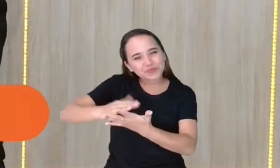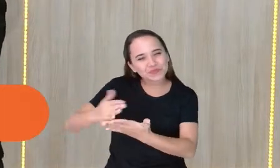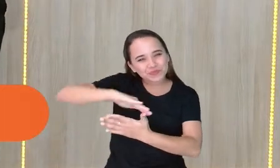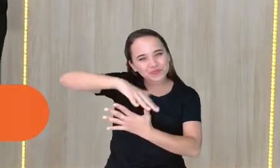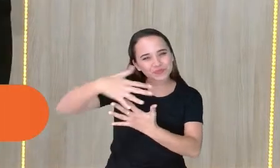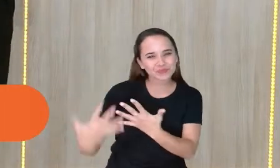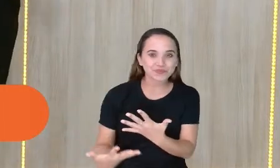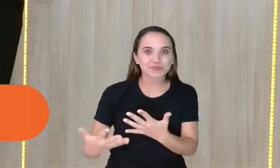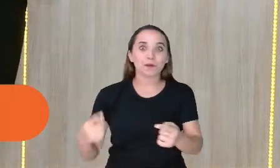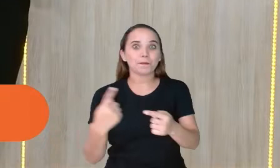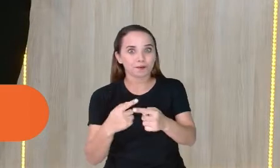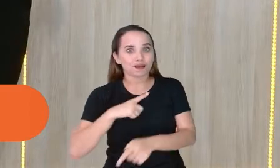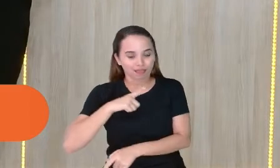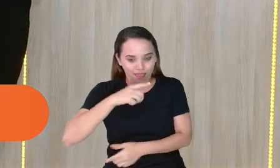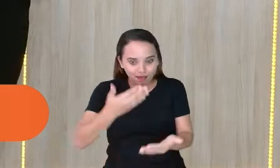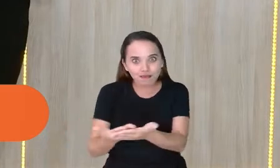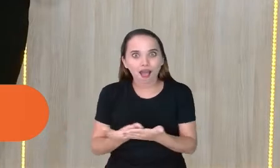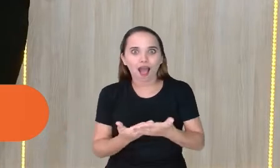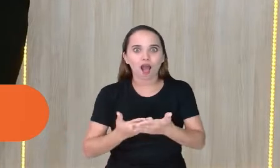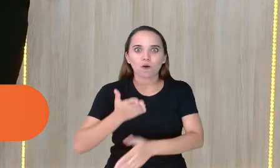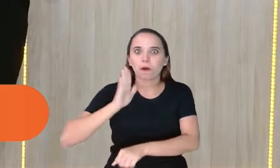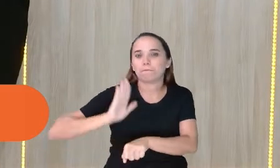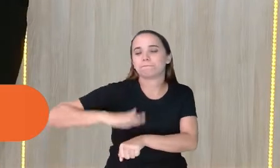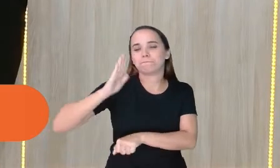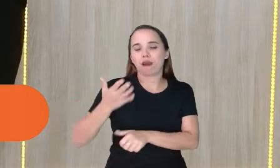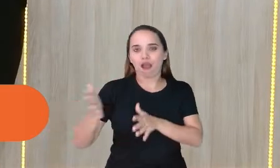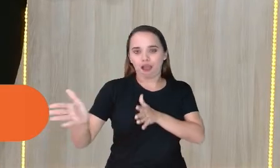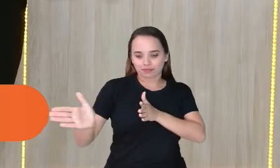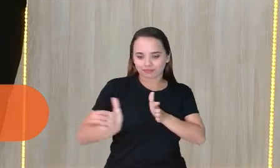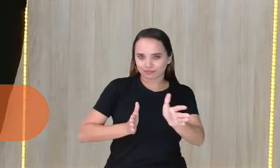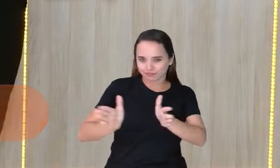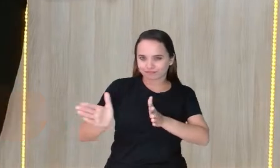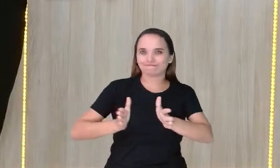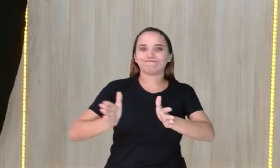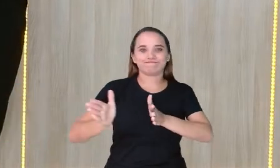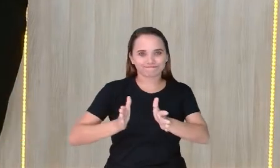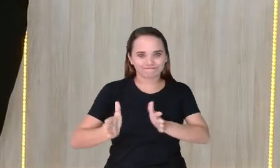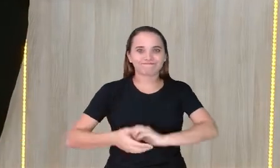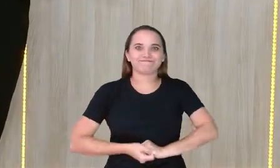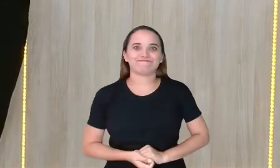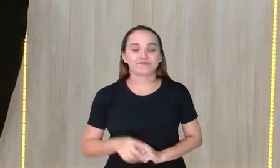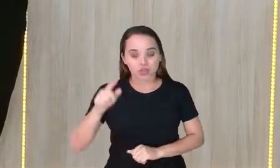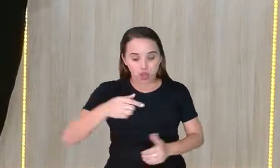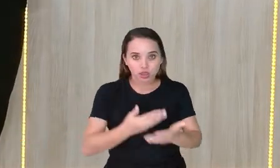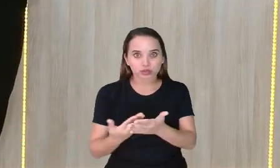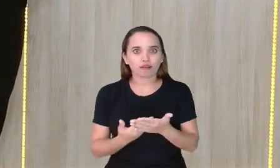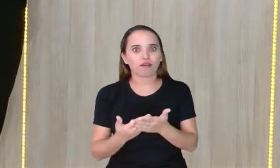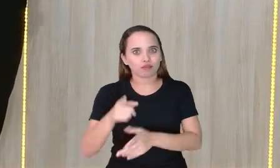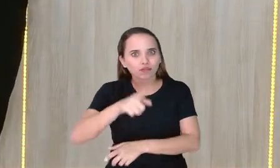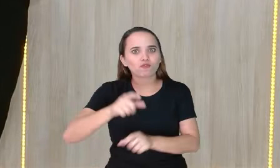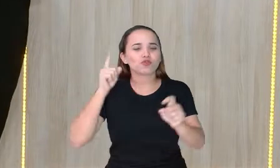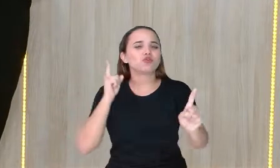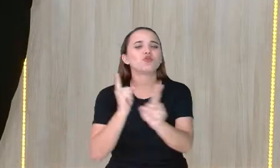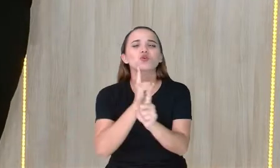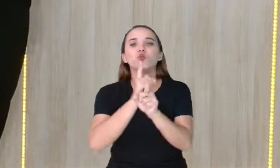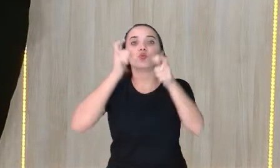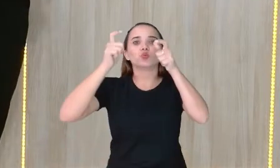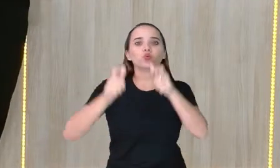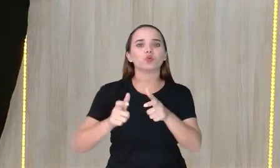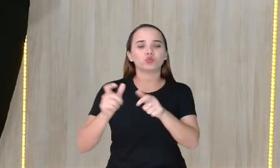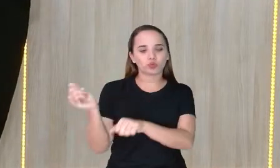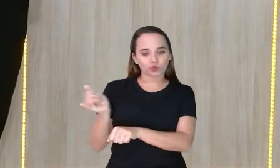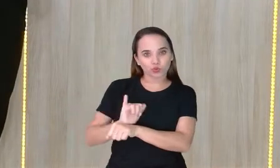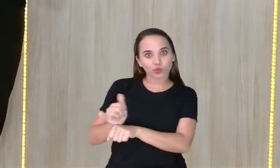Libras, o que torna nossas aulas muito mais acessíveis. Aulas estas que vocês podem encontrar no nosso canal